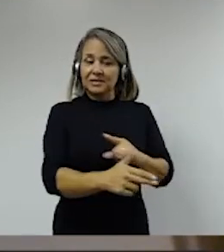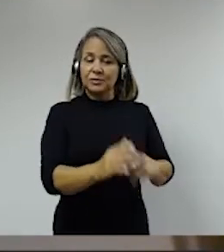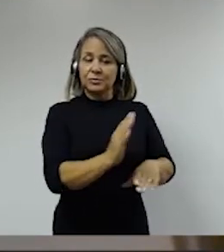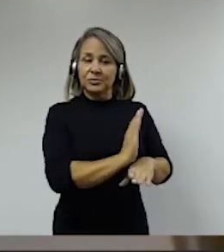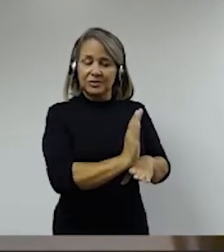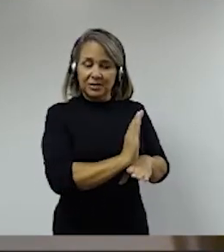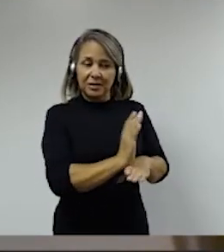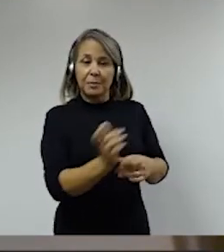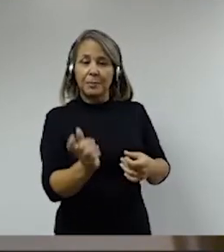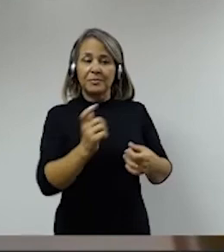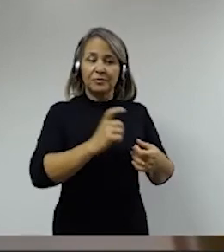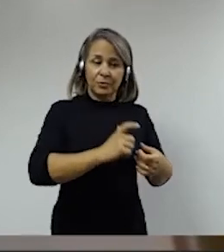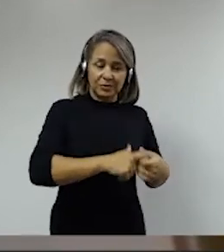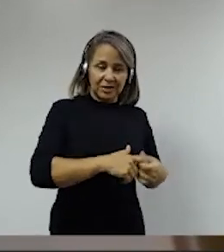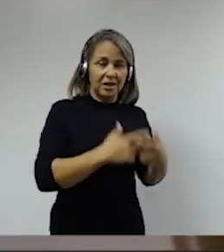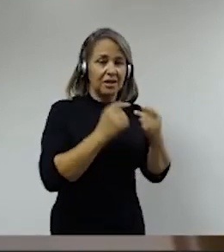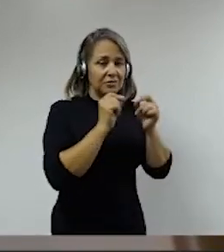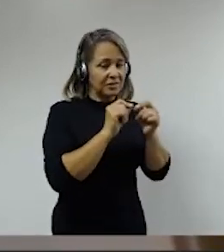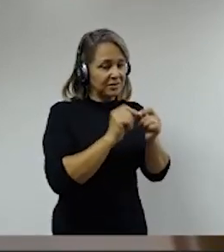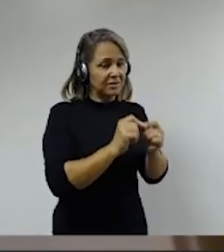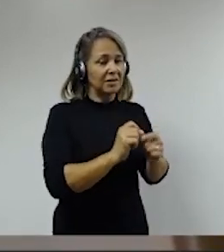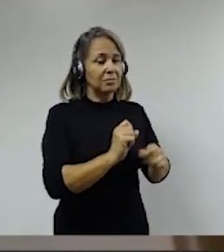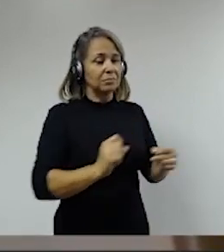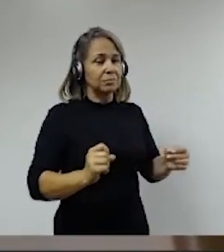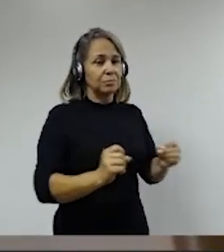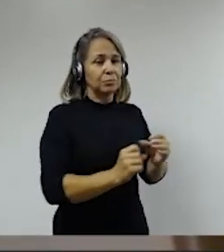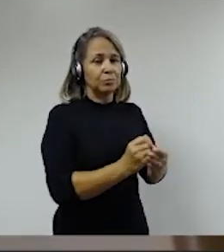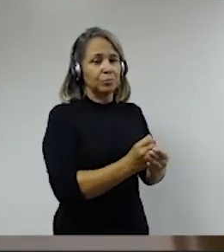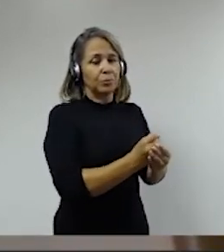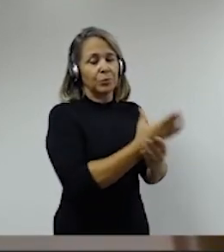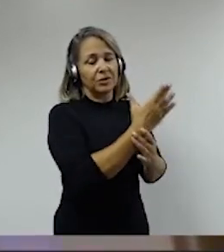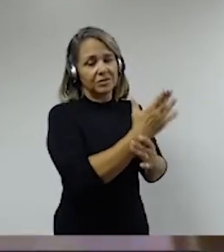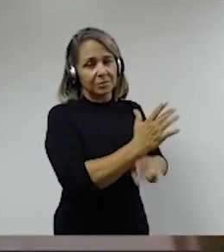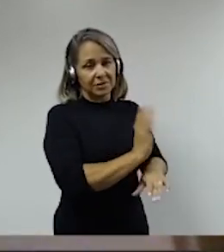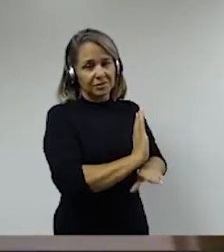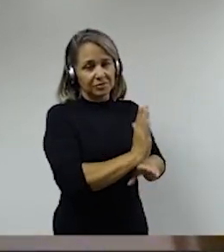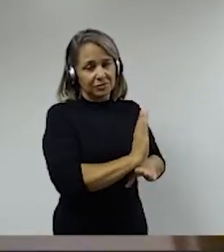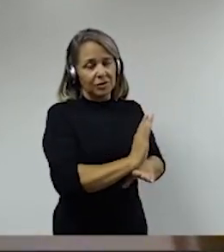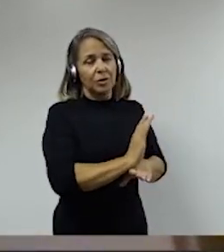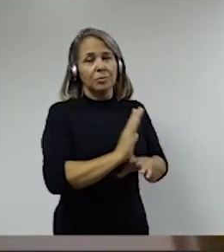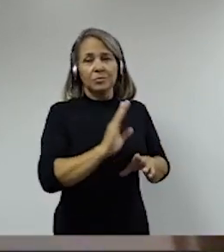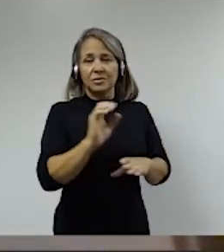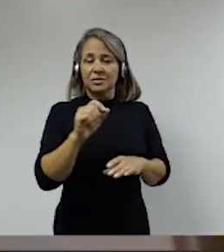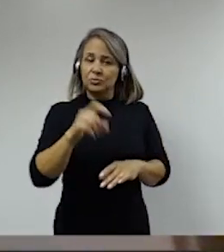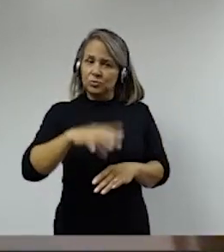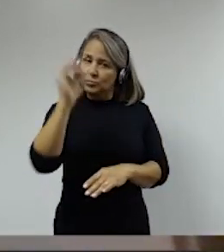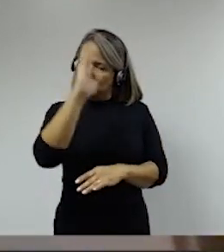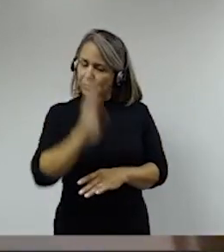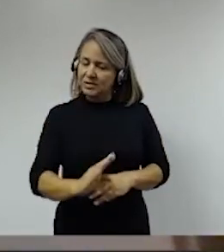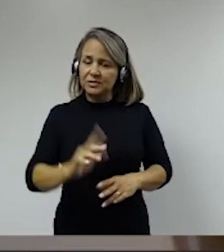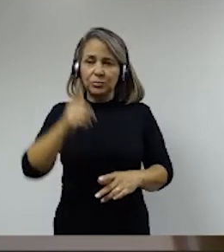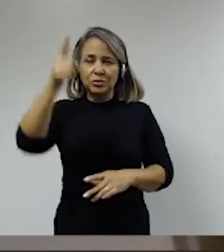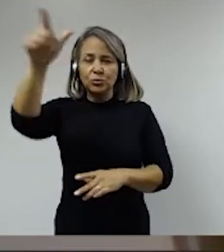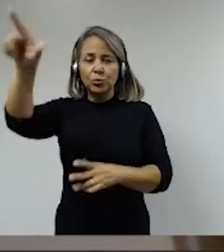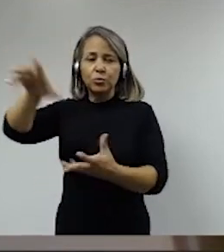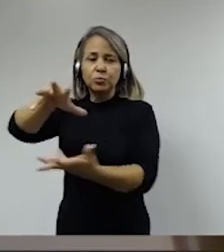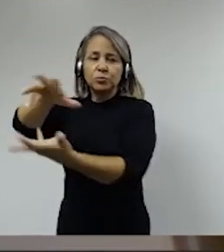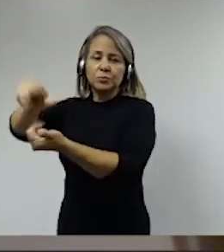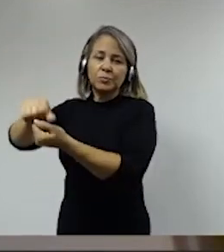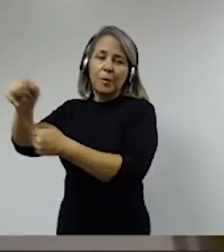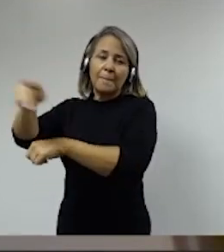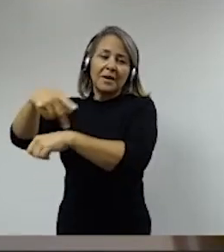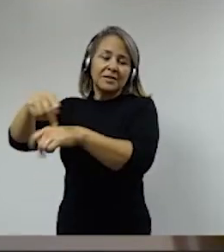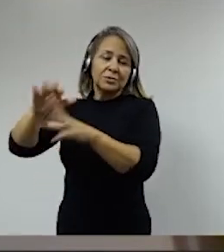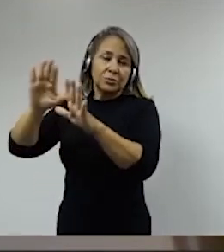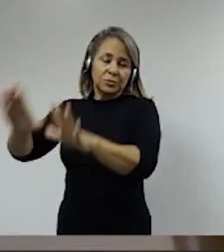para se efetuar o lançamento. Tem vários filmes, várias produções que estão nesse compasso, não só no Brasil, mas no mundo inteiro, e se efetua o lançamento das demais